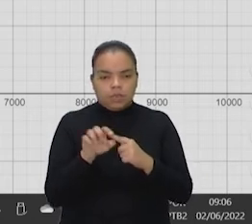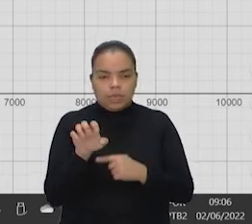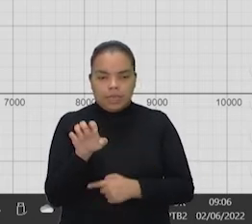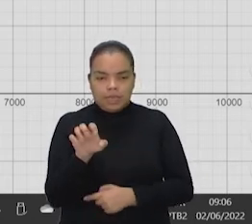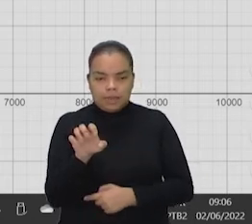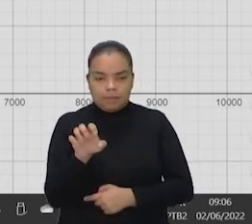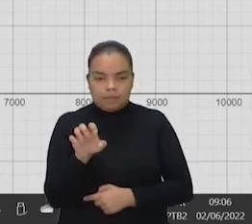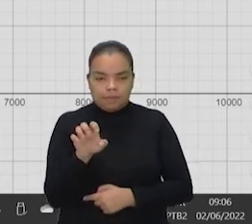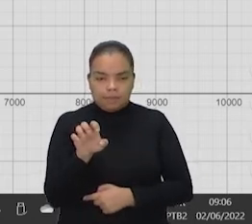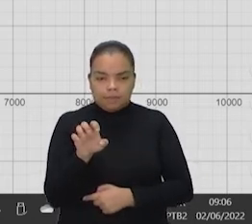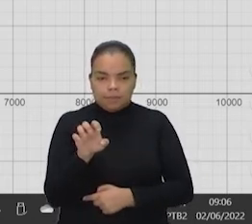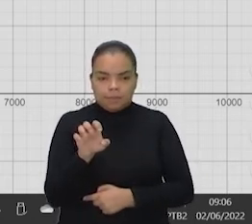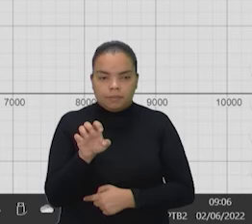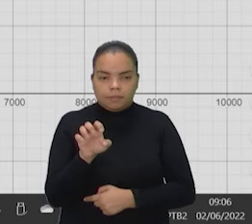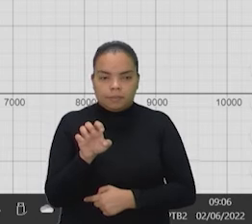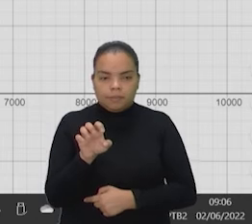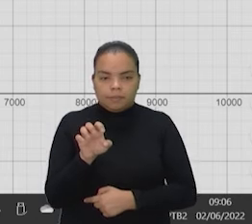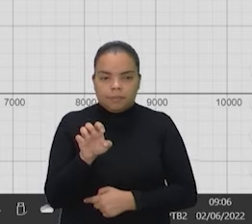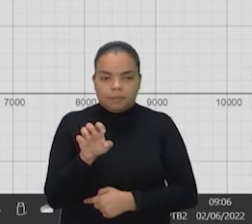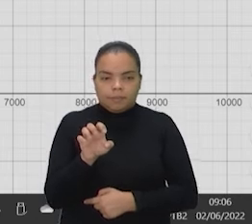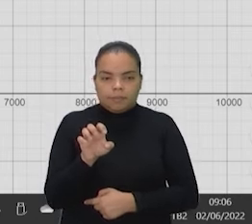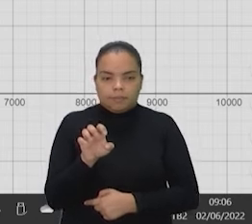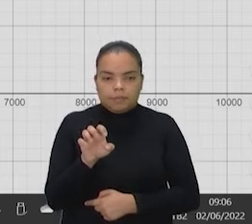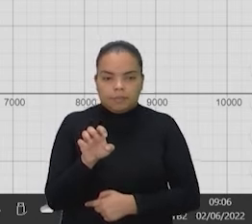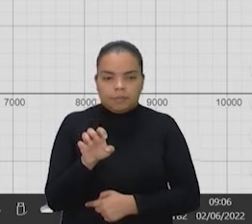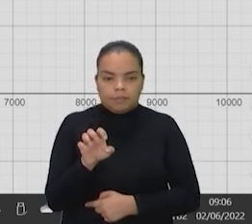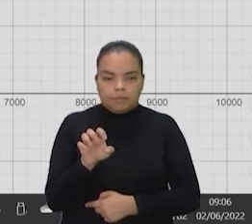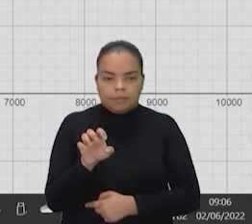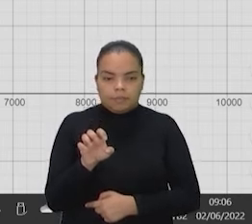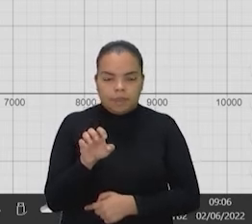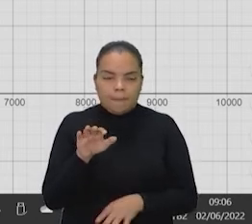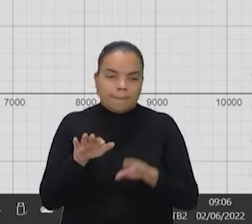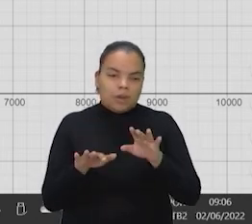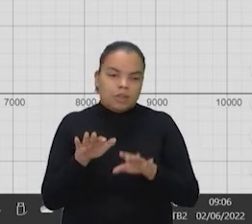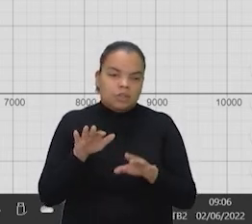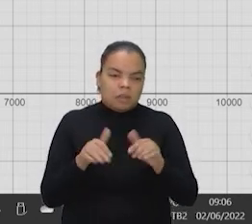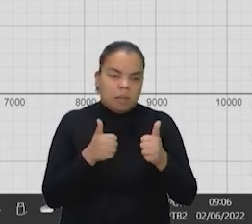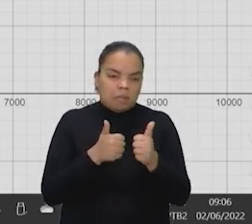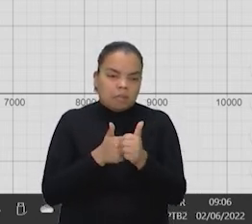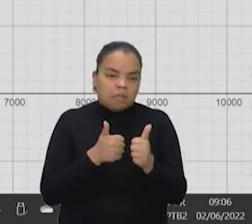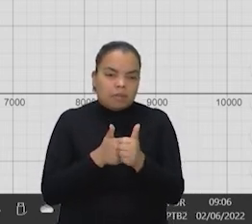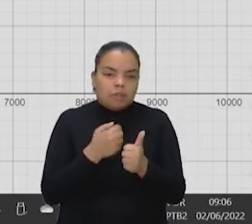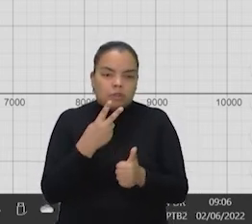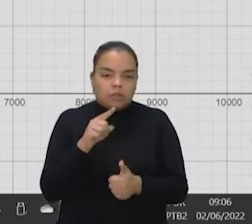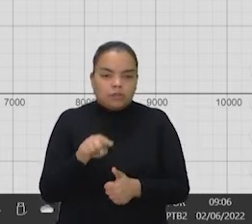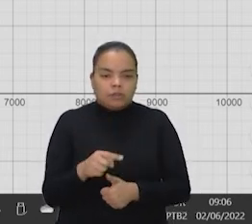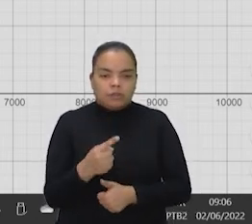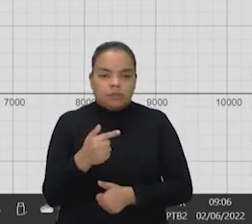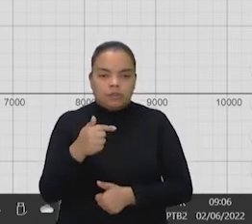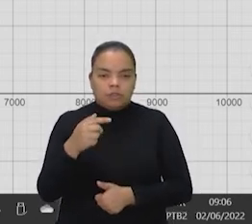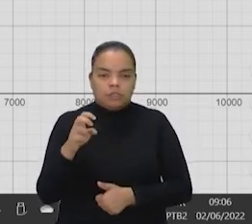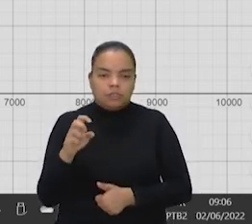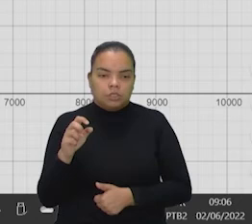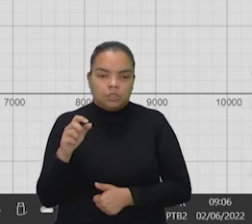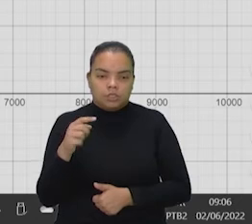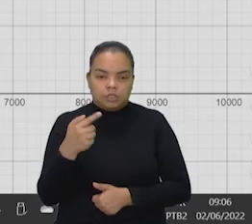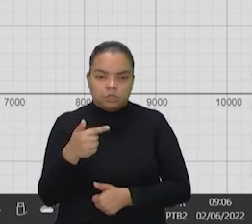que olha lá, na verdade vale aproximadamente 2,72, né? Eu tinha colocado